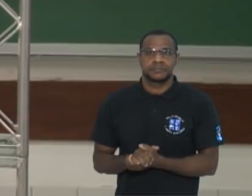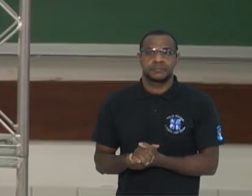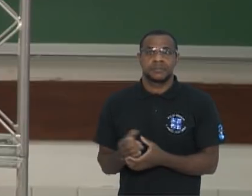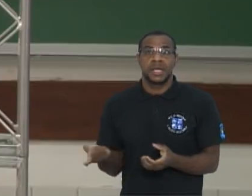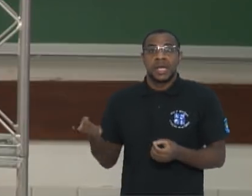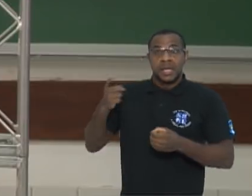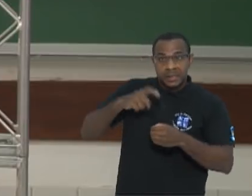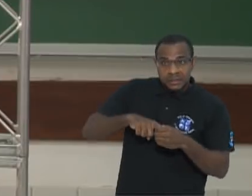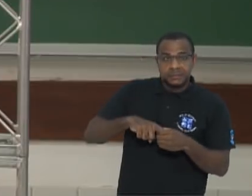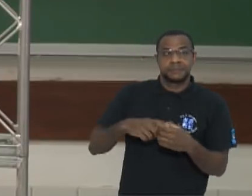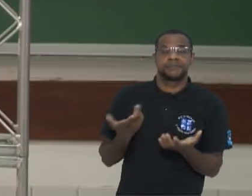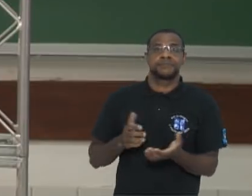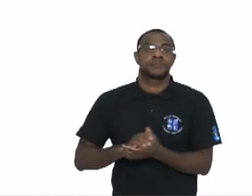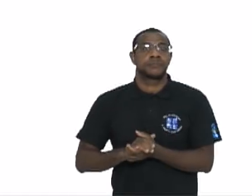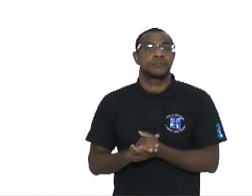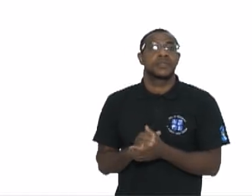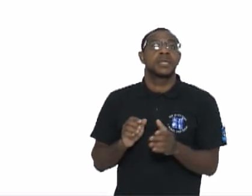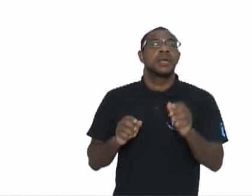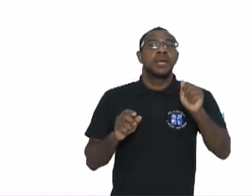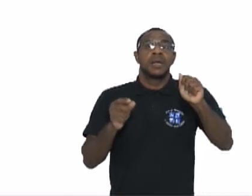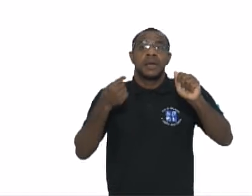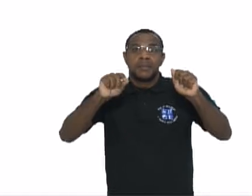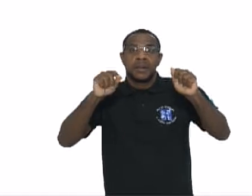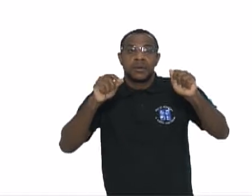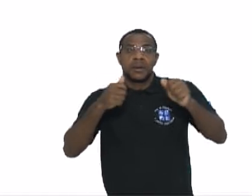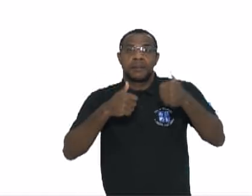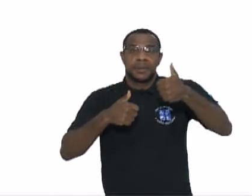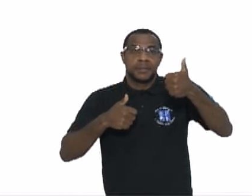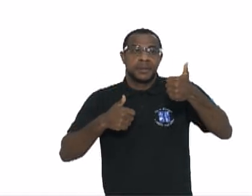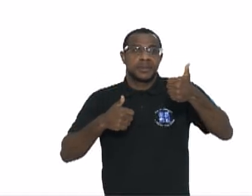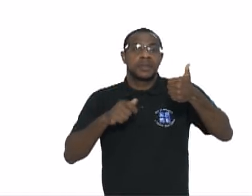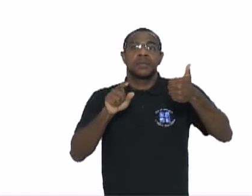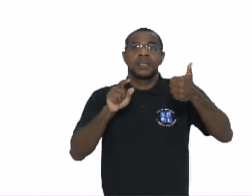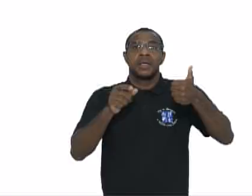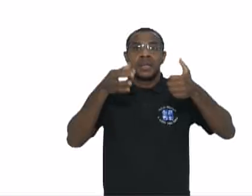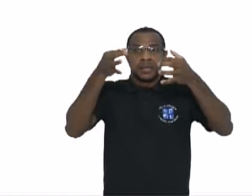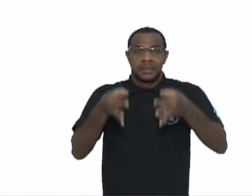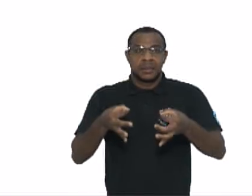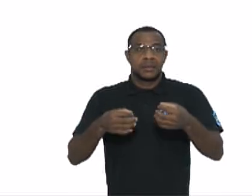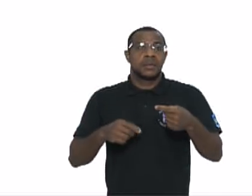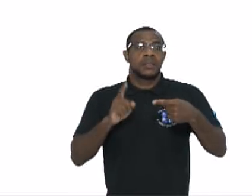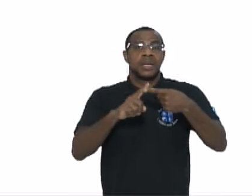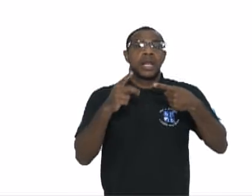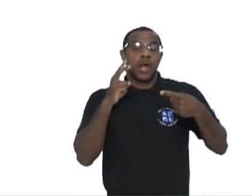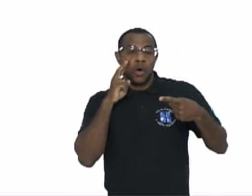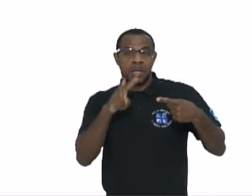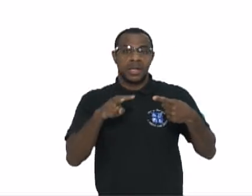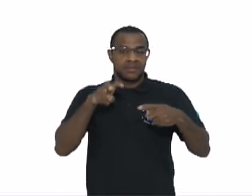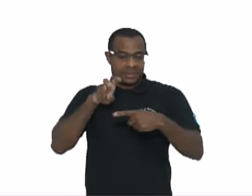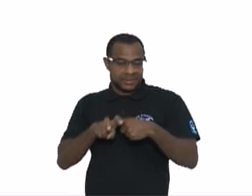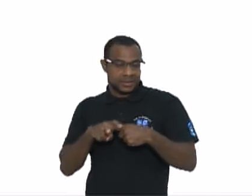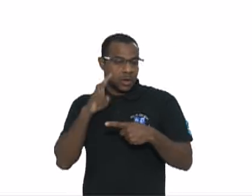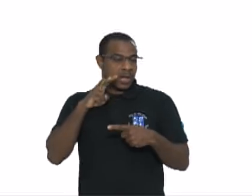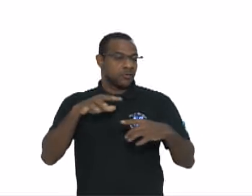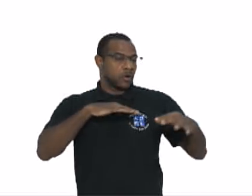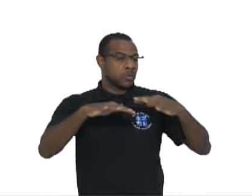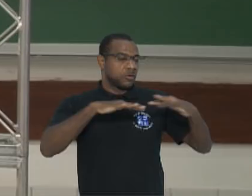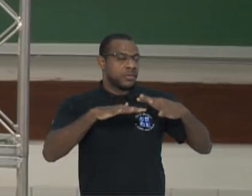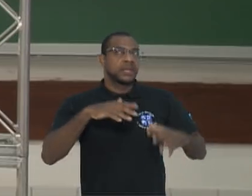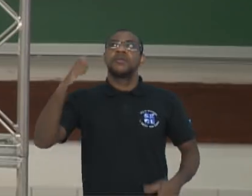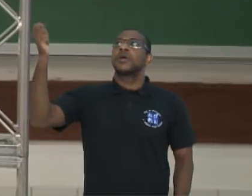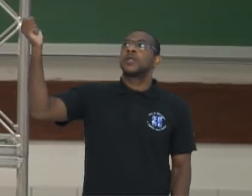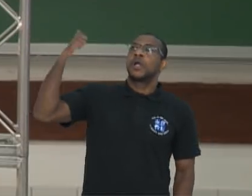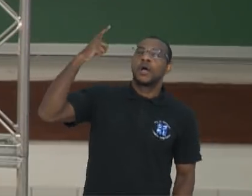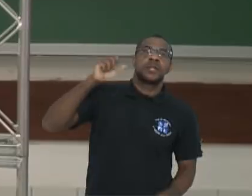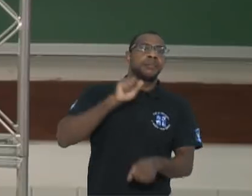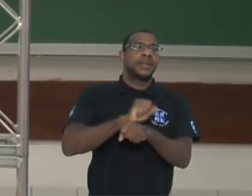Então, galera, olha lá, quem marcou a primeira proposta de alternativa acertou, né? Ela olhava o movimento, tomava sol e esperava passar